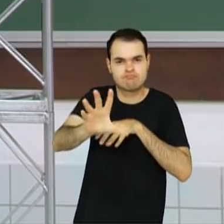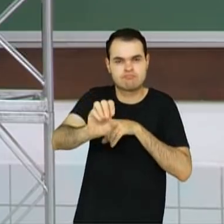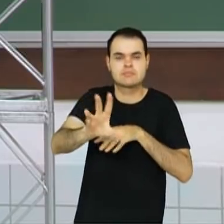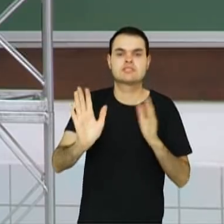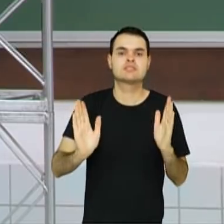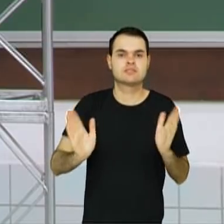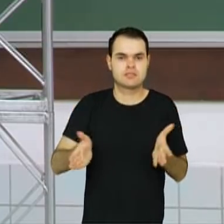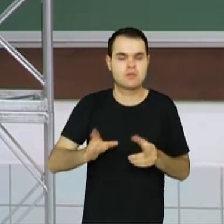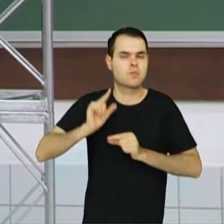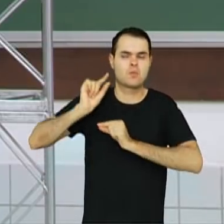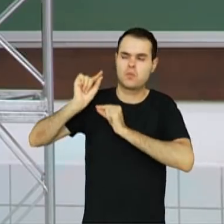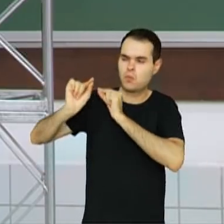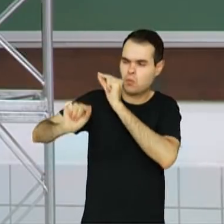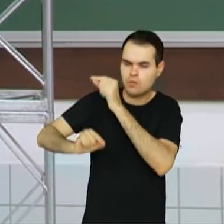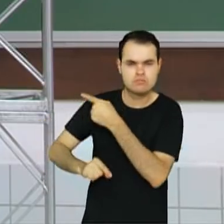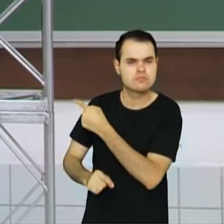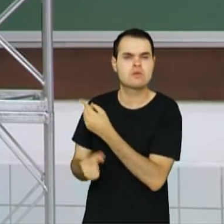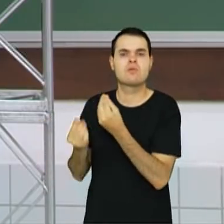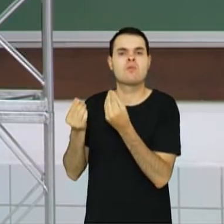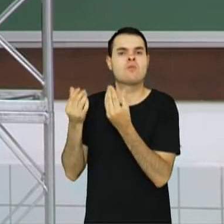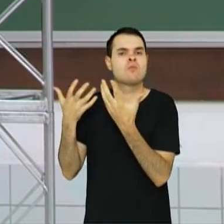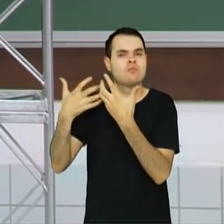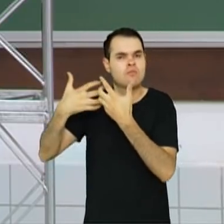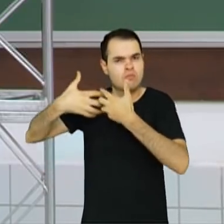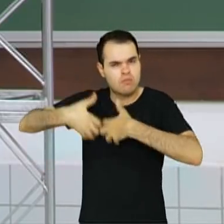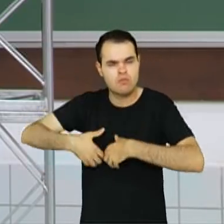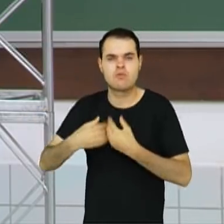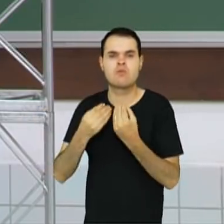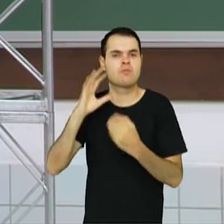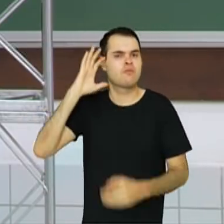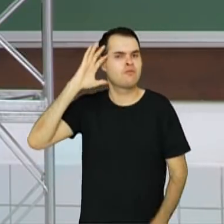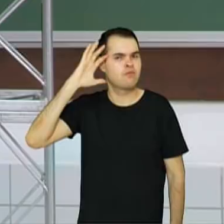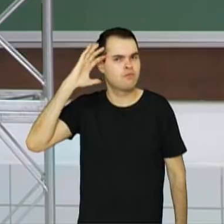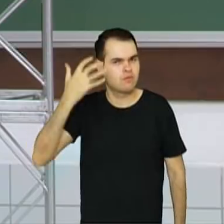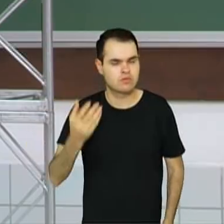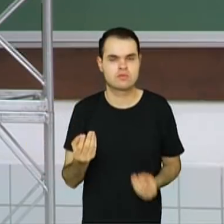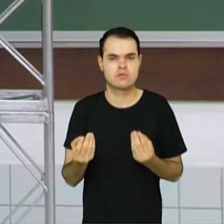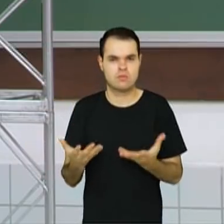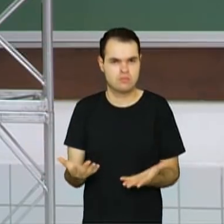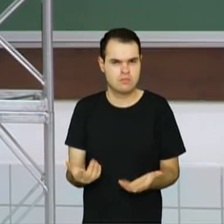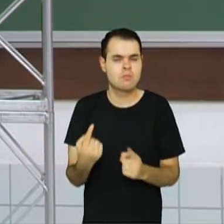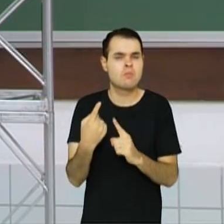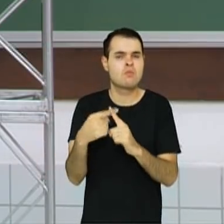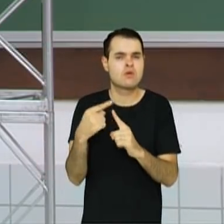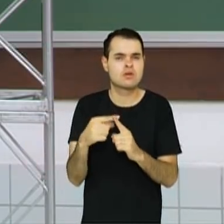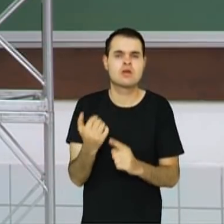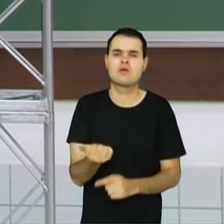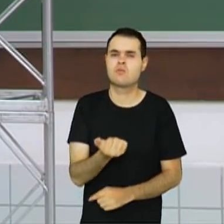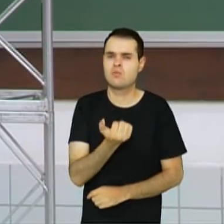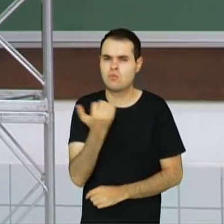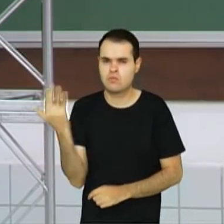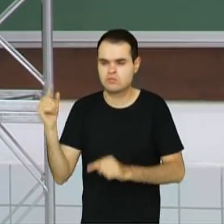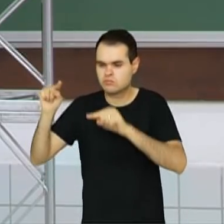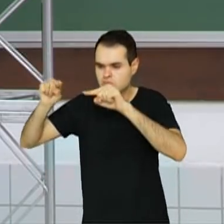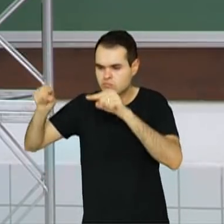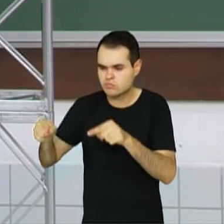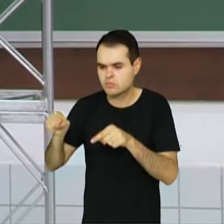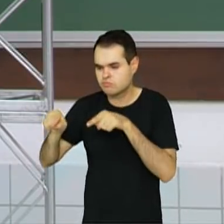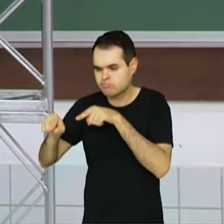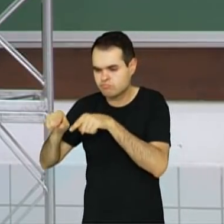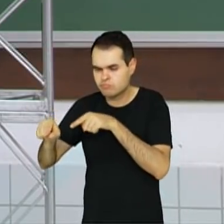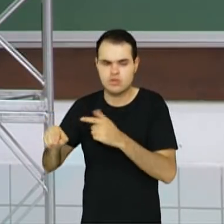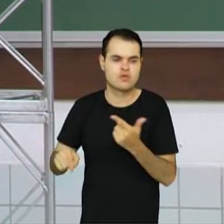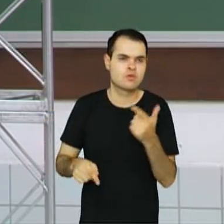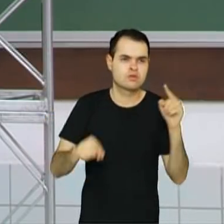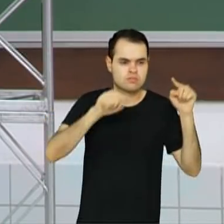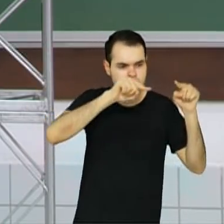um sistema de equações, como que é a forma da solução do sistema de equações, por que alguns pares ordenados são soluções e outros não